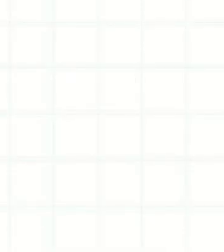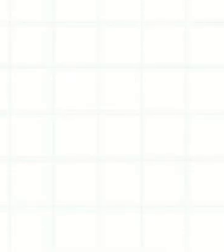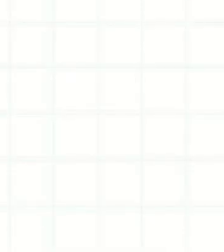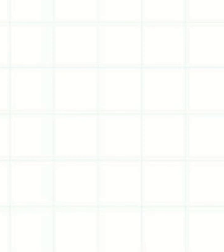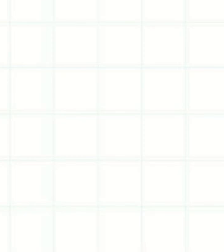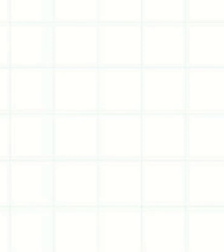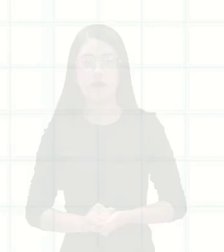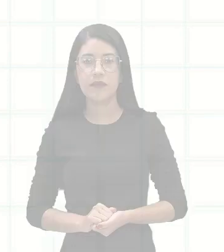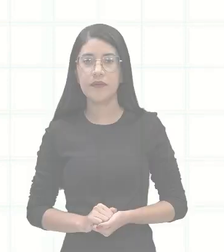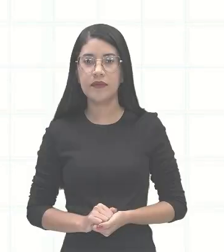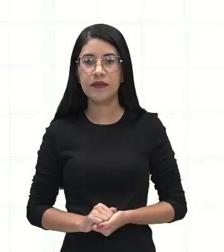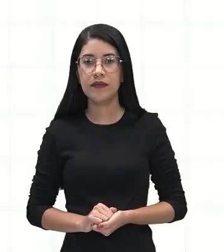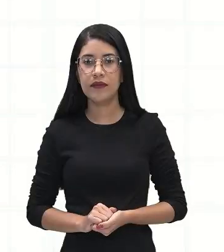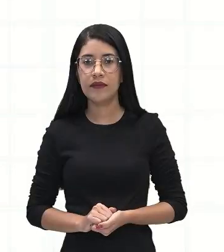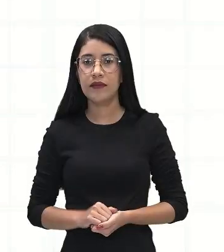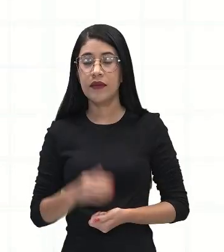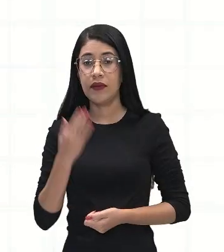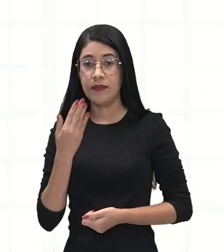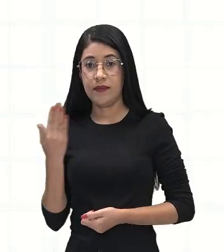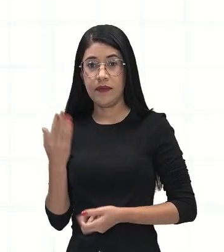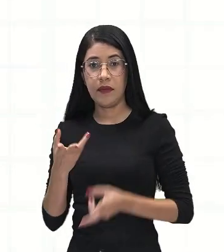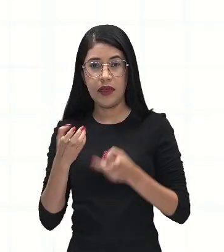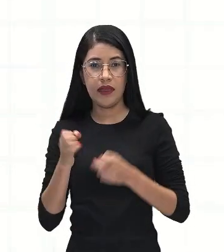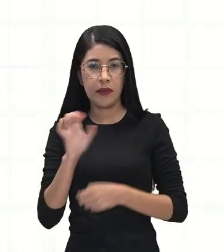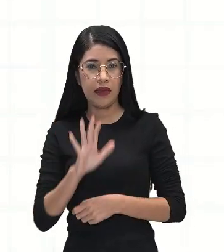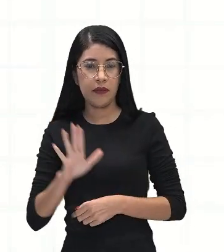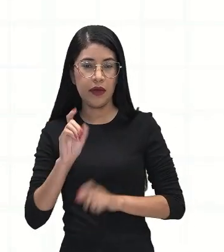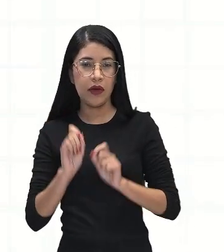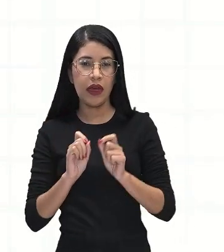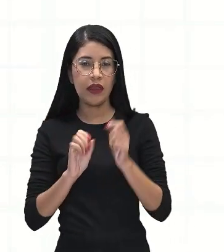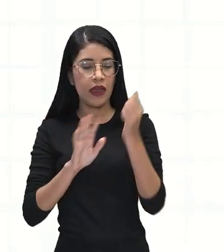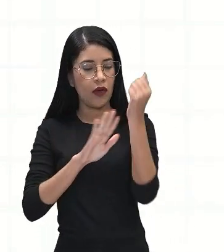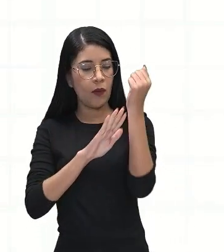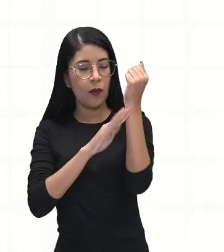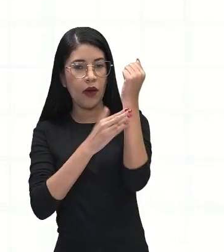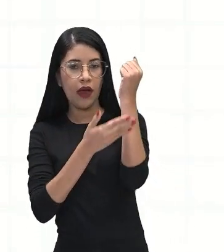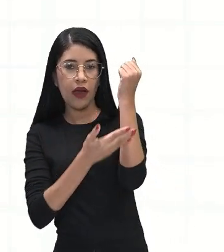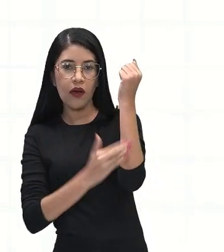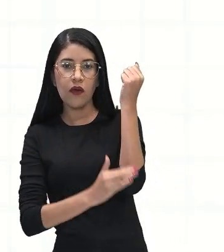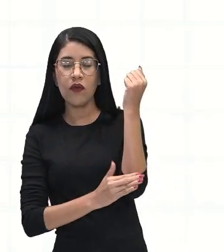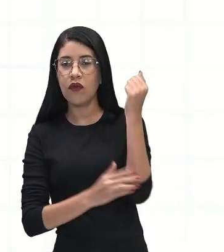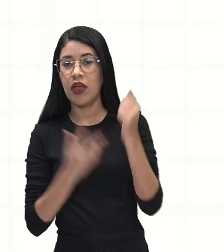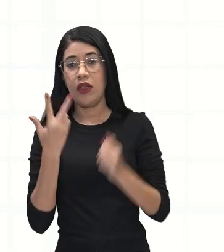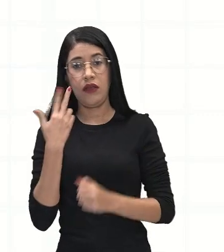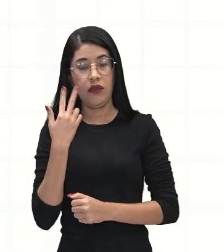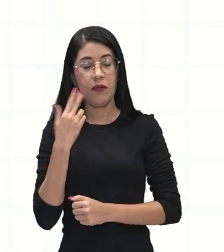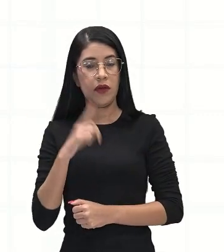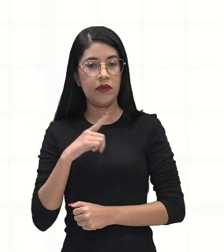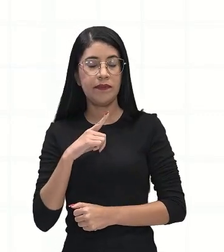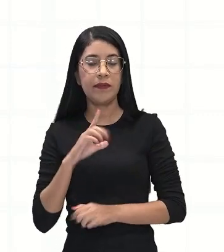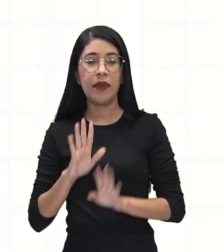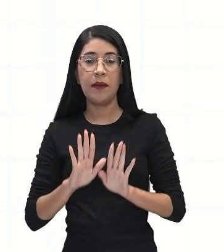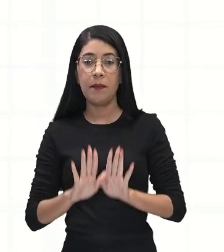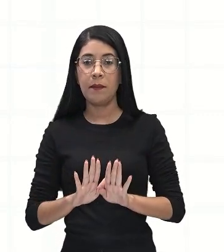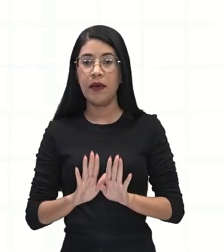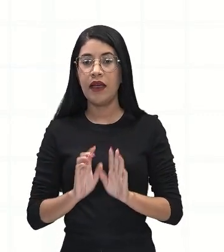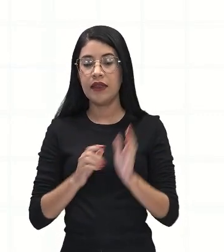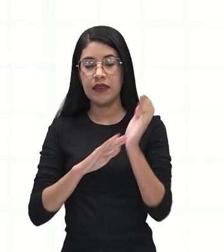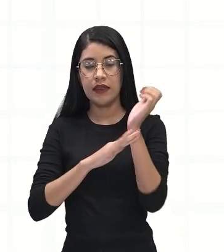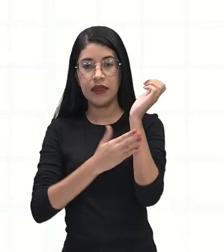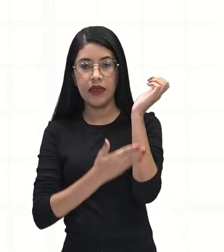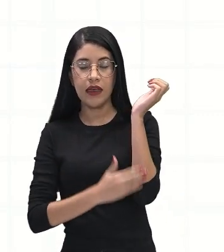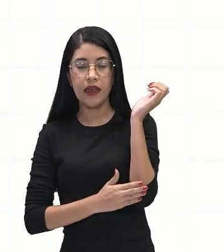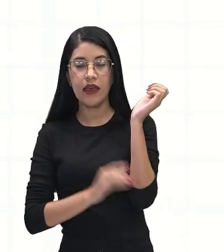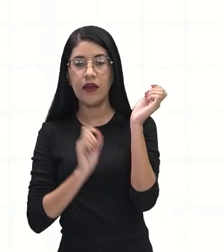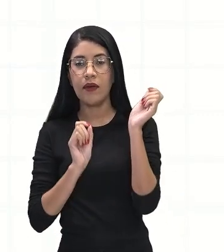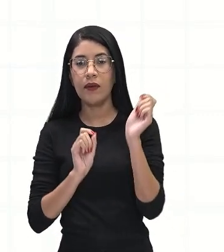tem uma curvatura já existente, o que é natural. Essa curvatura aqui,